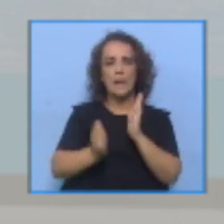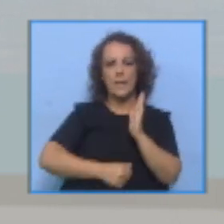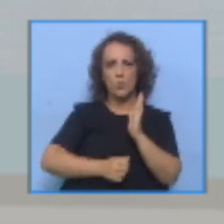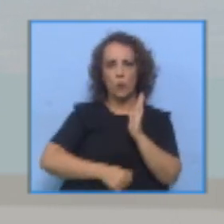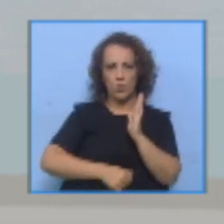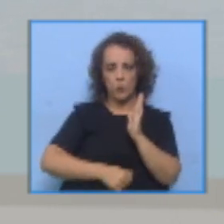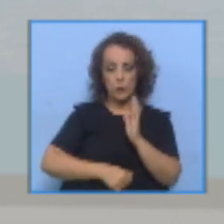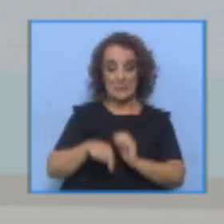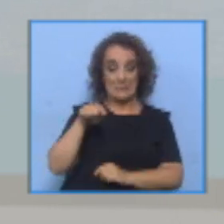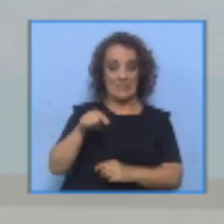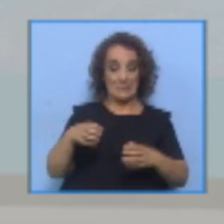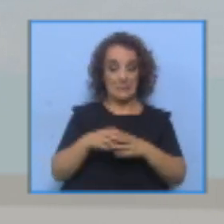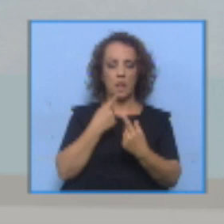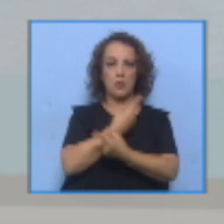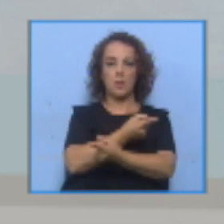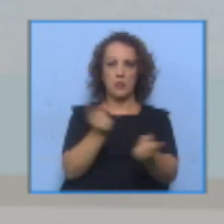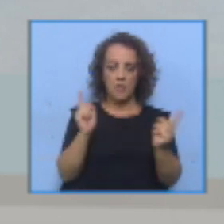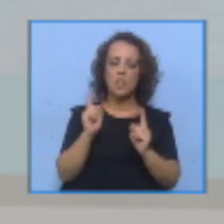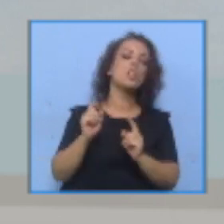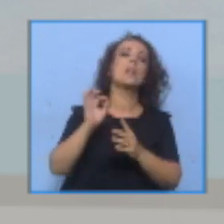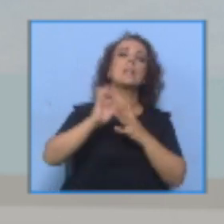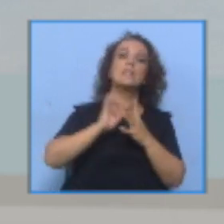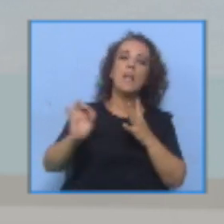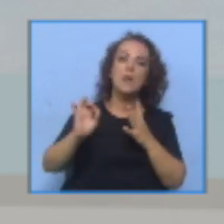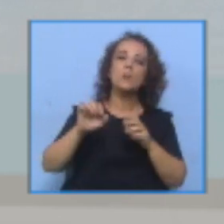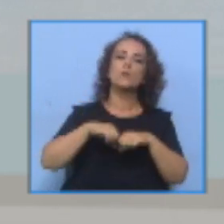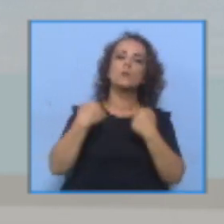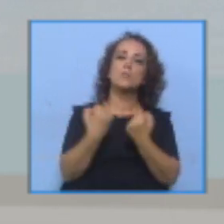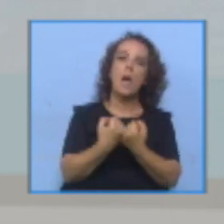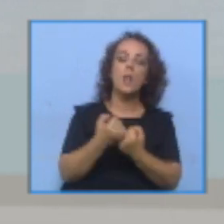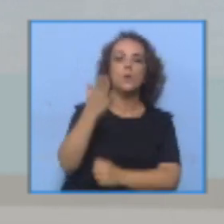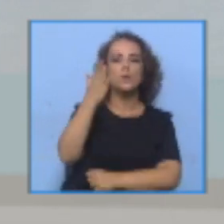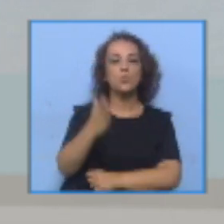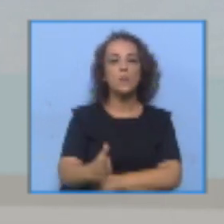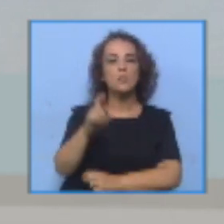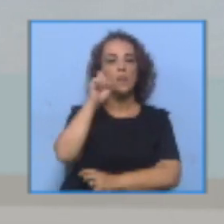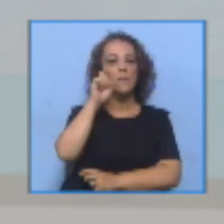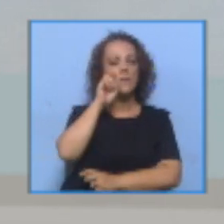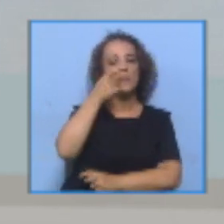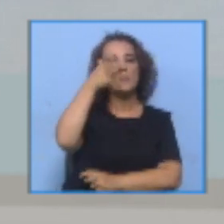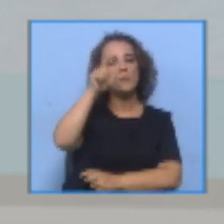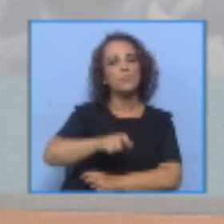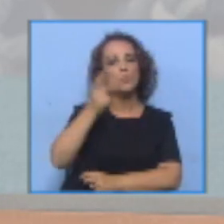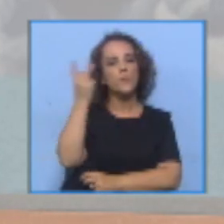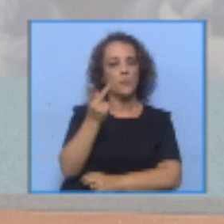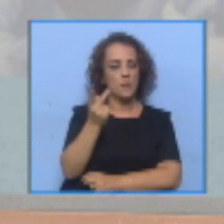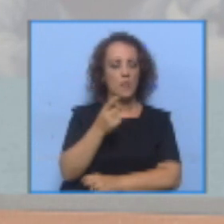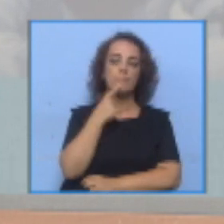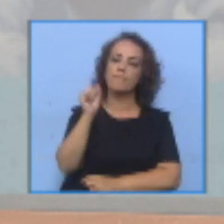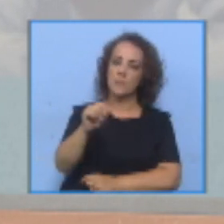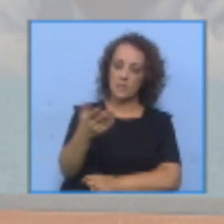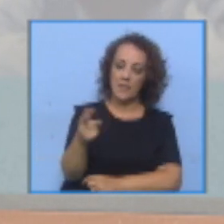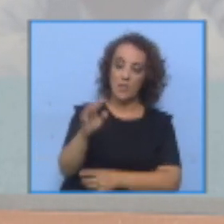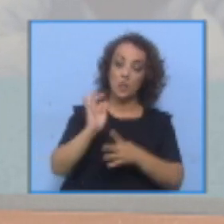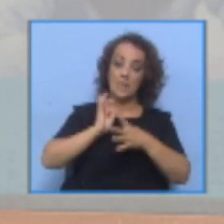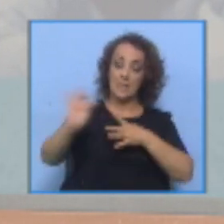também aponta para esses critérios essenciais da solidariedade, da justiça e da defesa da vida humana. Sim, e também é importante esse